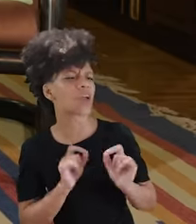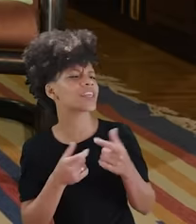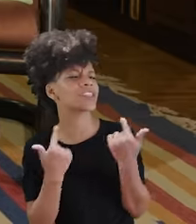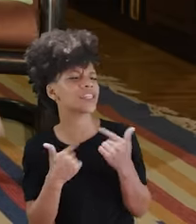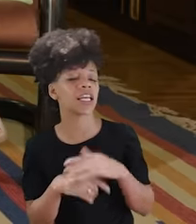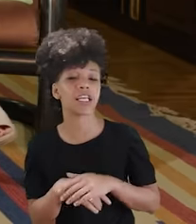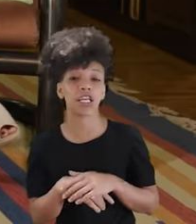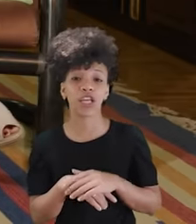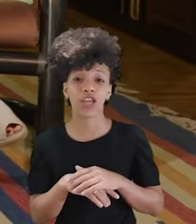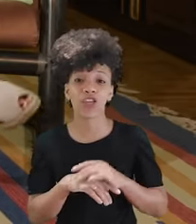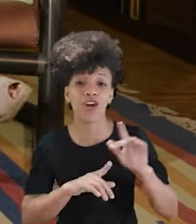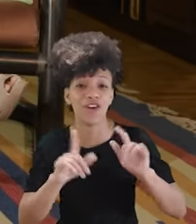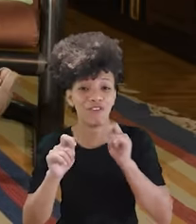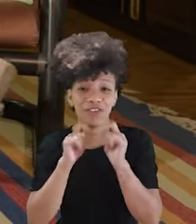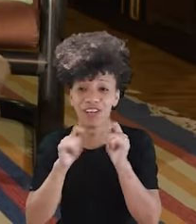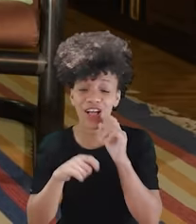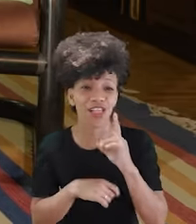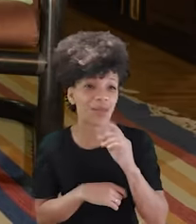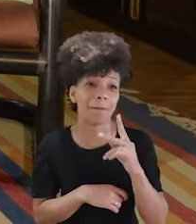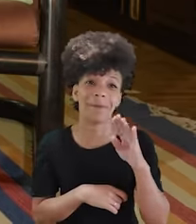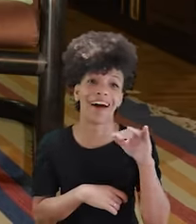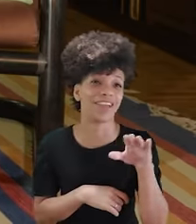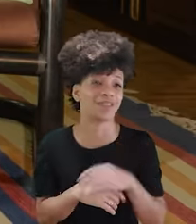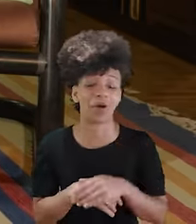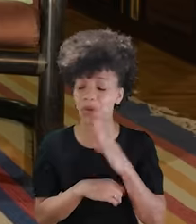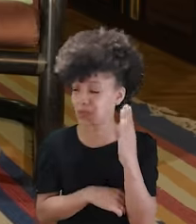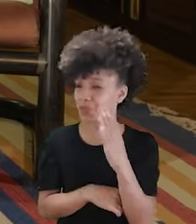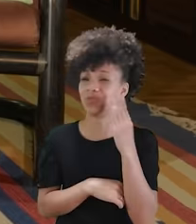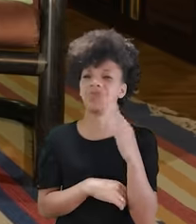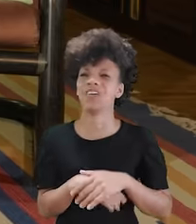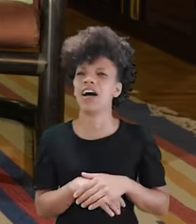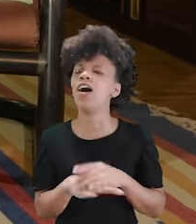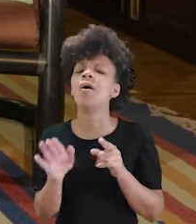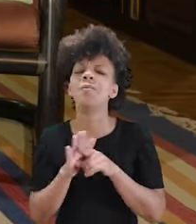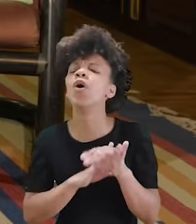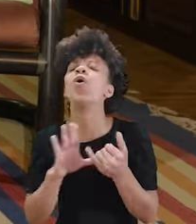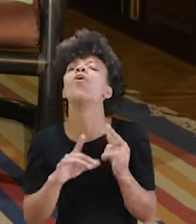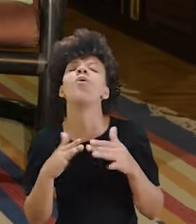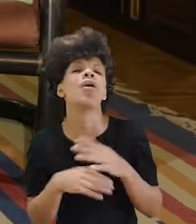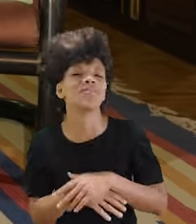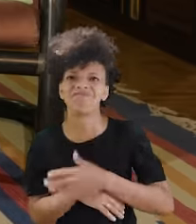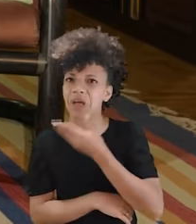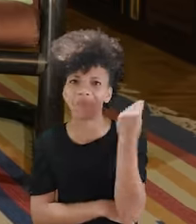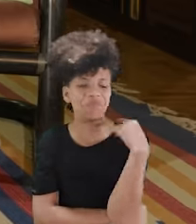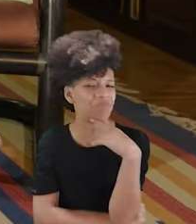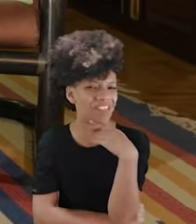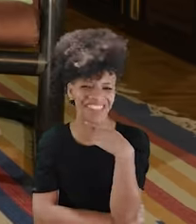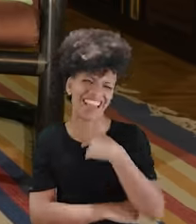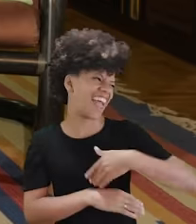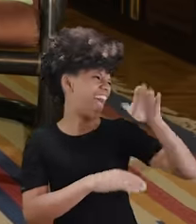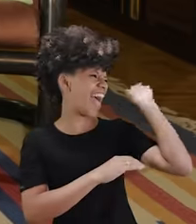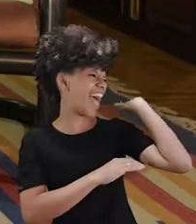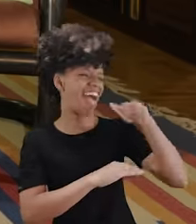precisa buscando YouTube qualquer matéria não lembro o tô procurando né eu era a própria Dolly